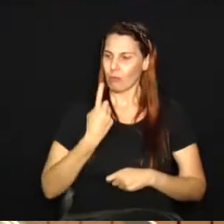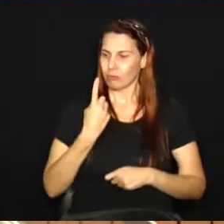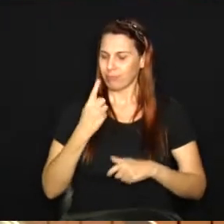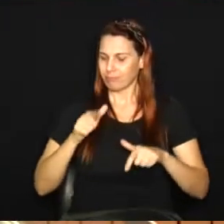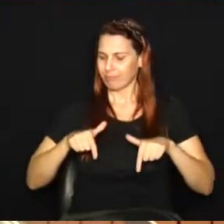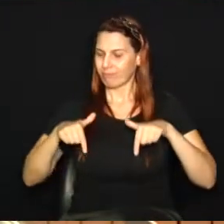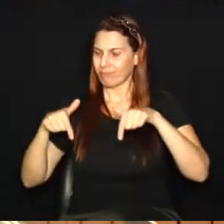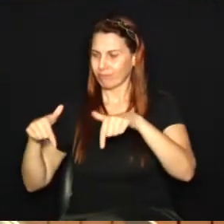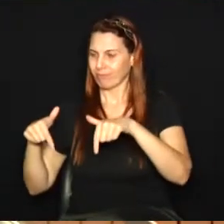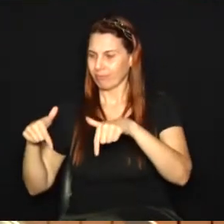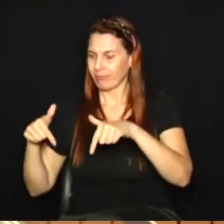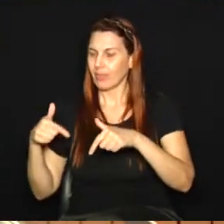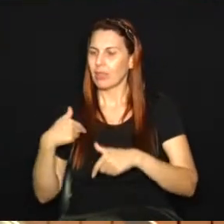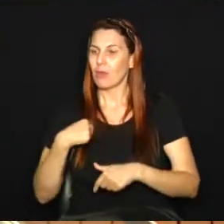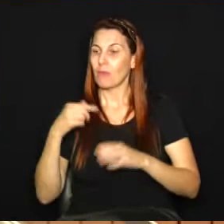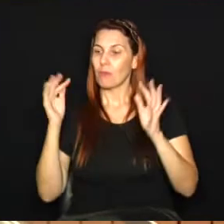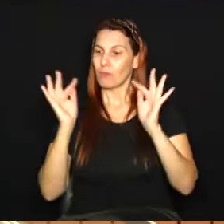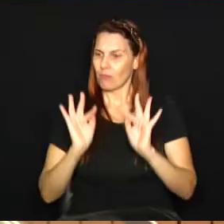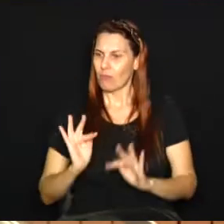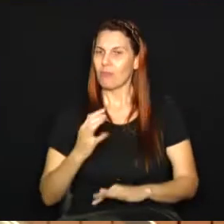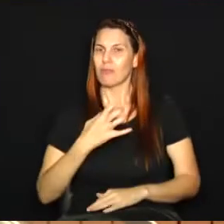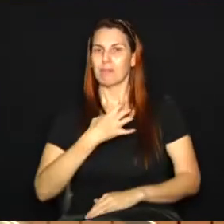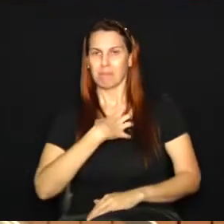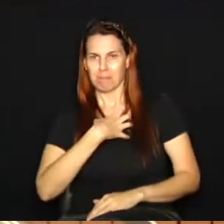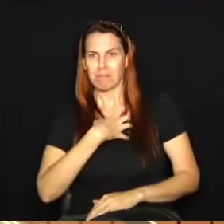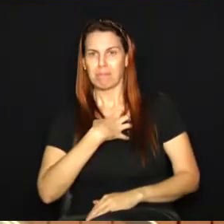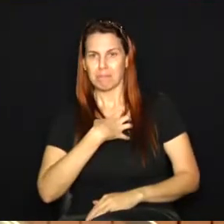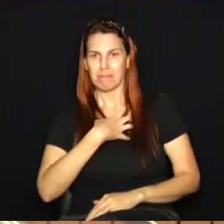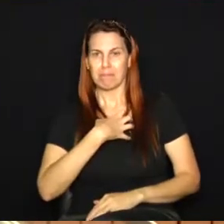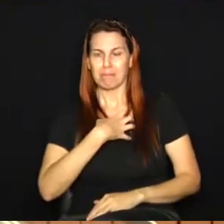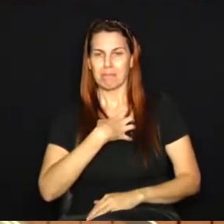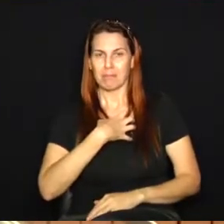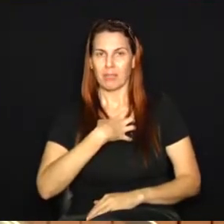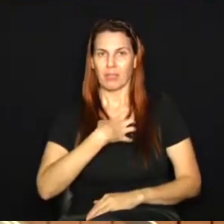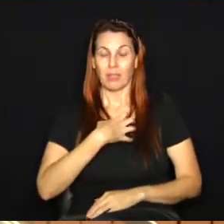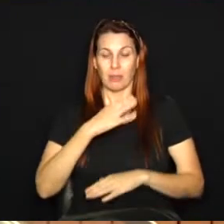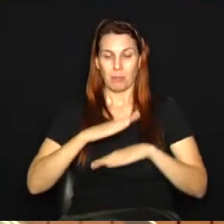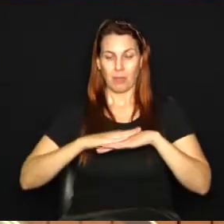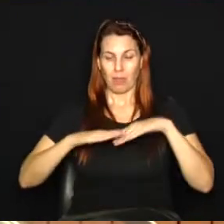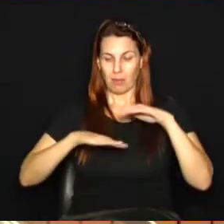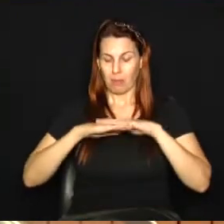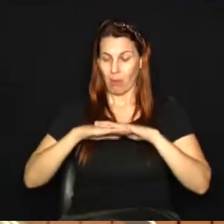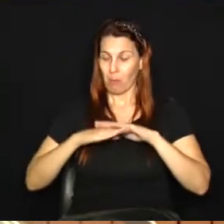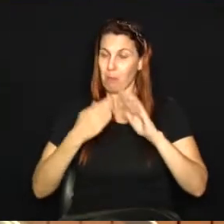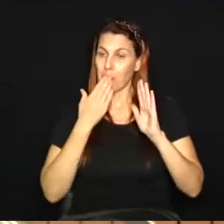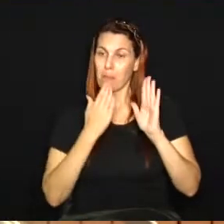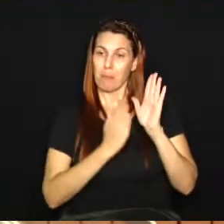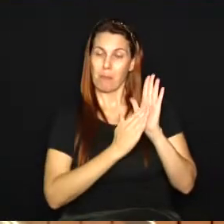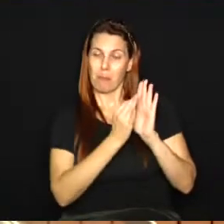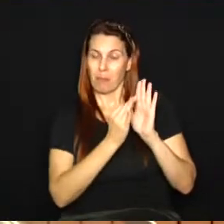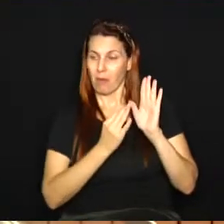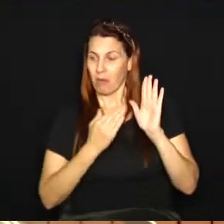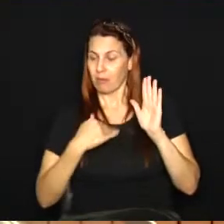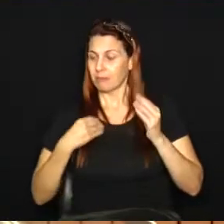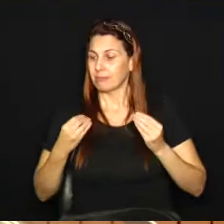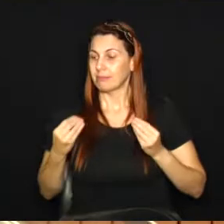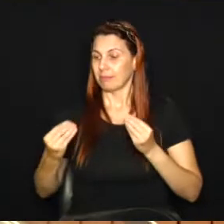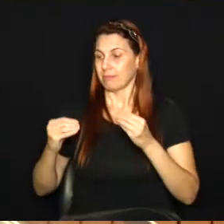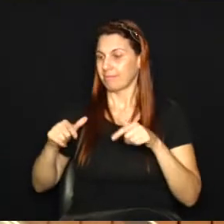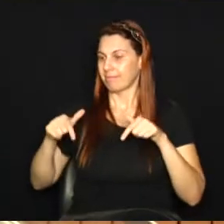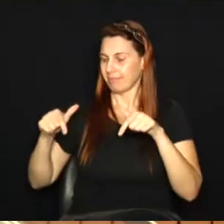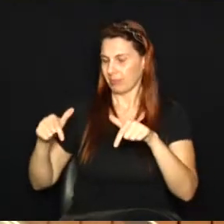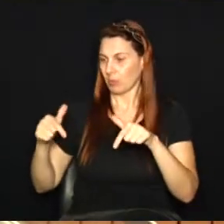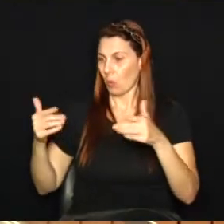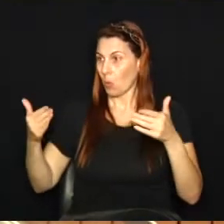essas honrarias. Então, eu fico muito feliz de ter vindo das minhas mãos essa propositura e hoje estaremos